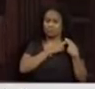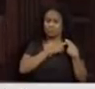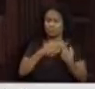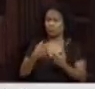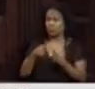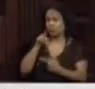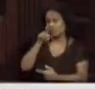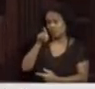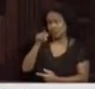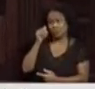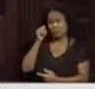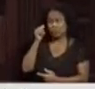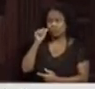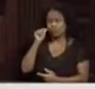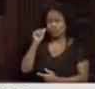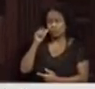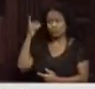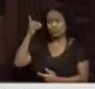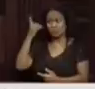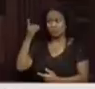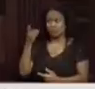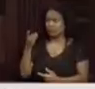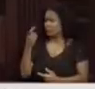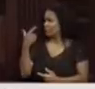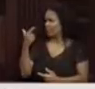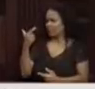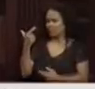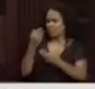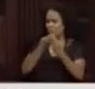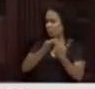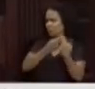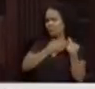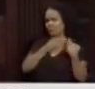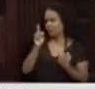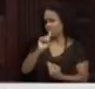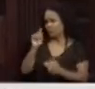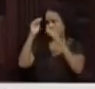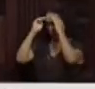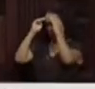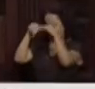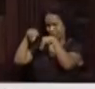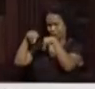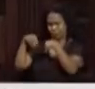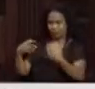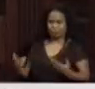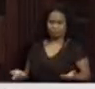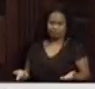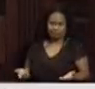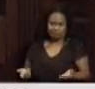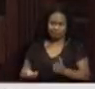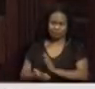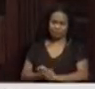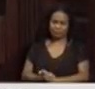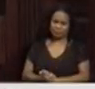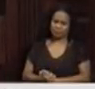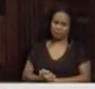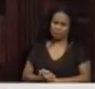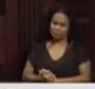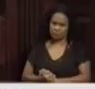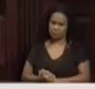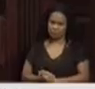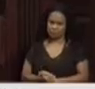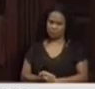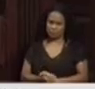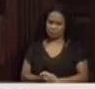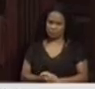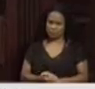não respeita o regimento e a presidenta não, também não. Presidenta, Vossa Excelência está aí para respeitar o regimento interno. E já não